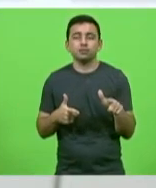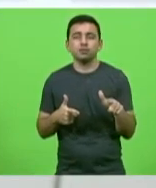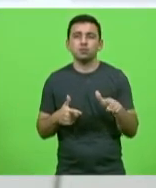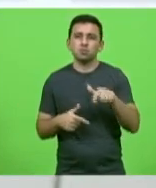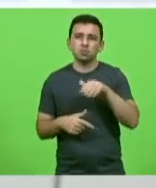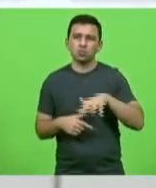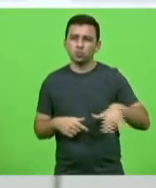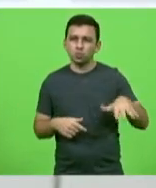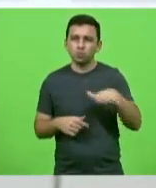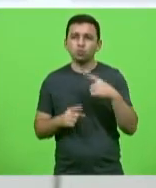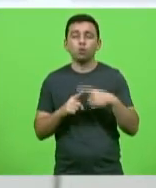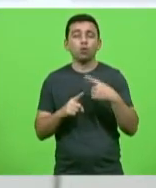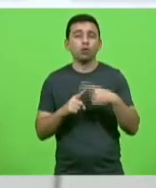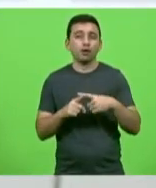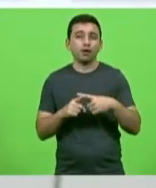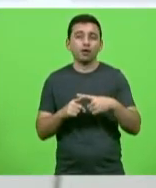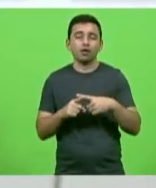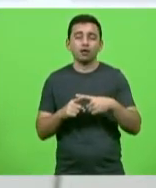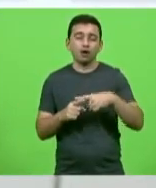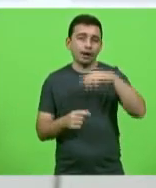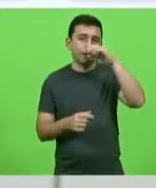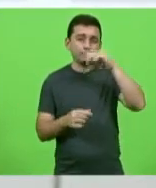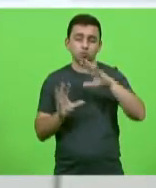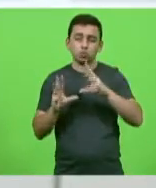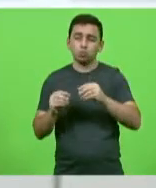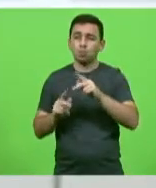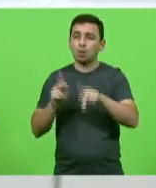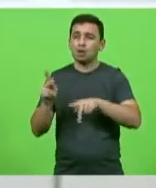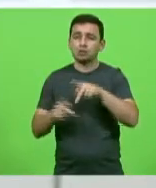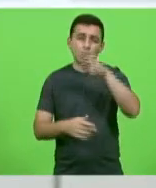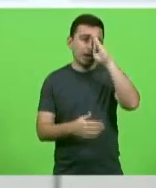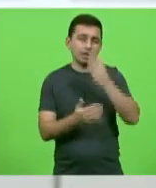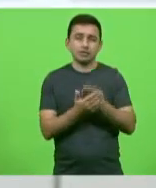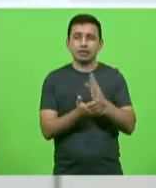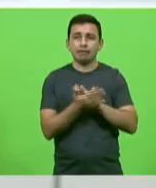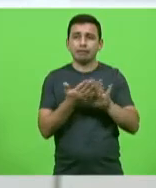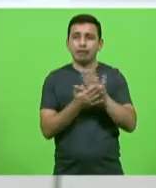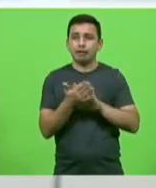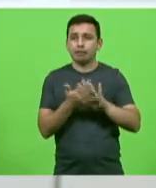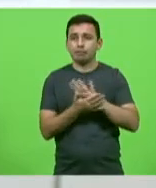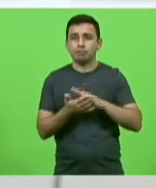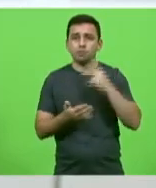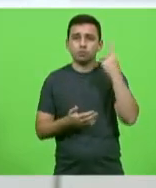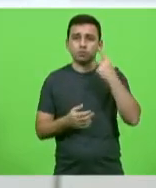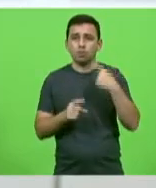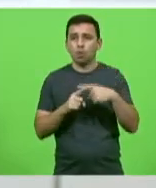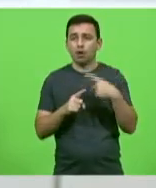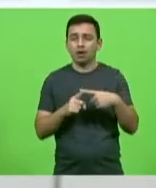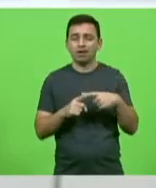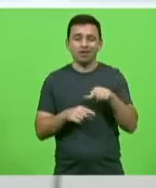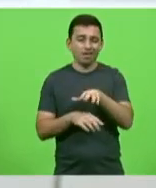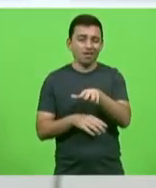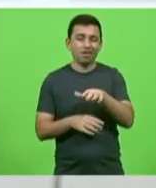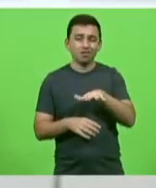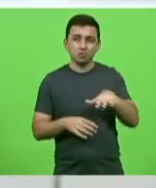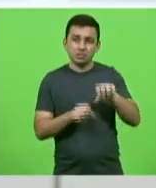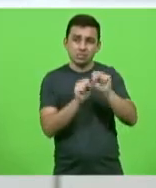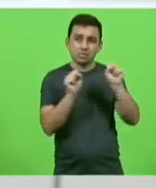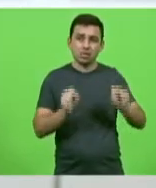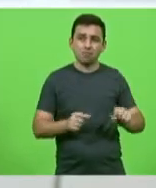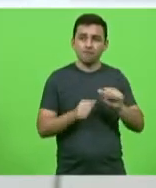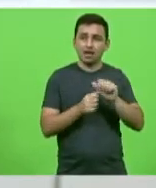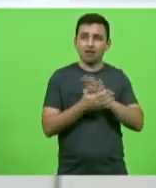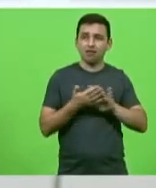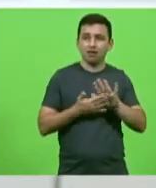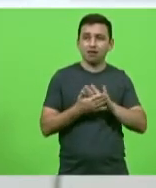parte em razão da descrença da população na política originada pela inoperância sistêmica